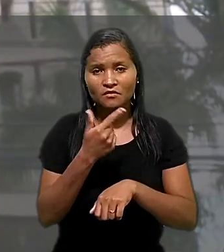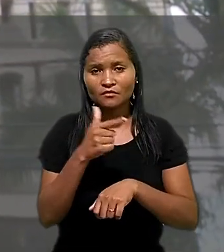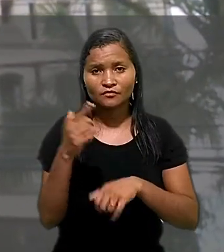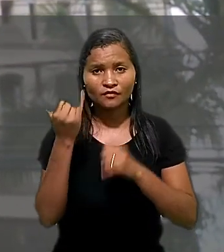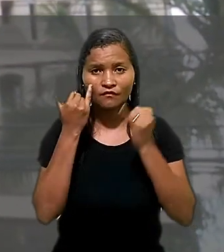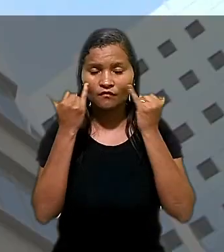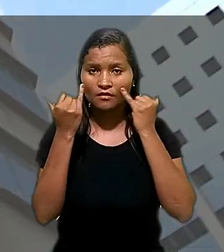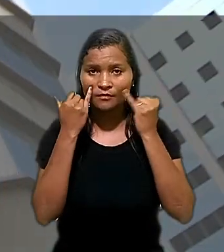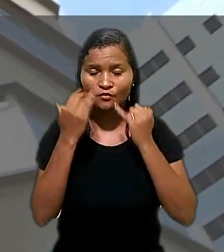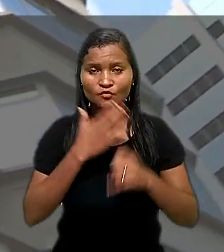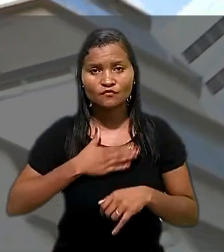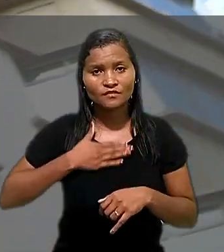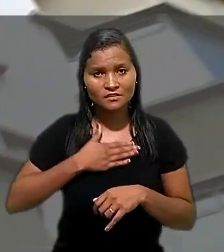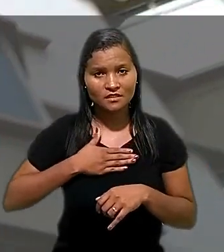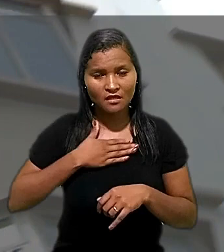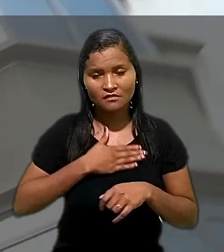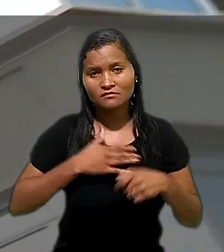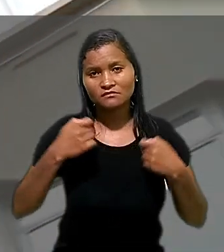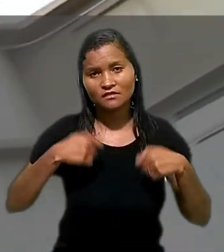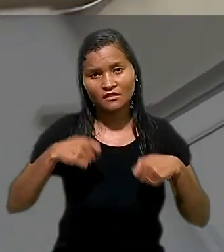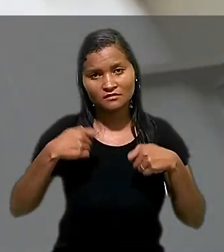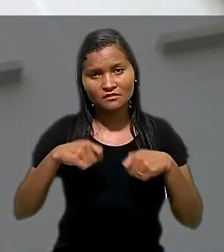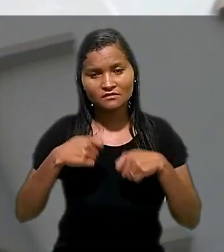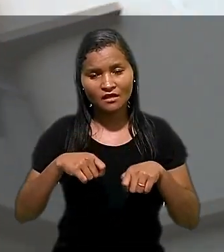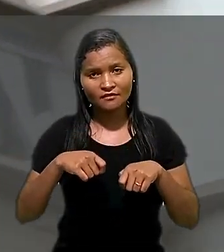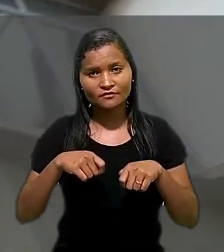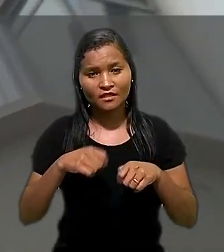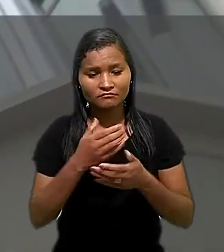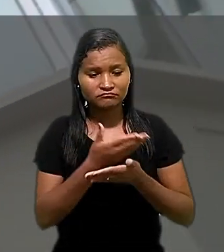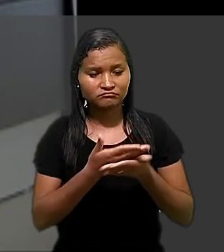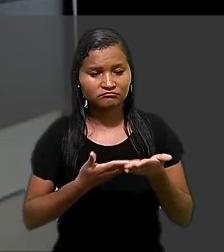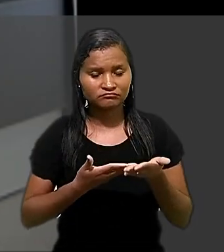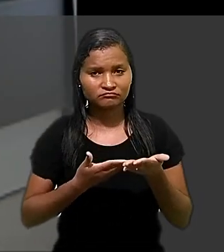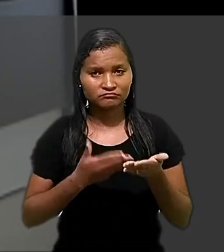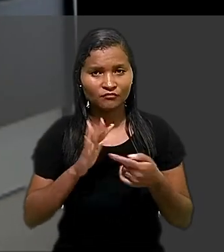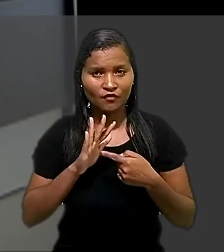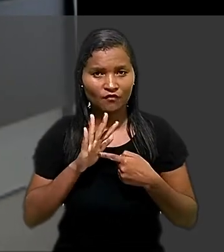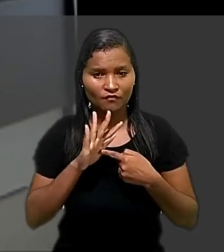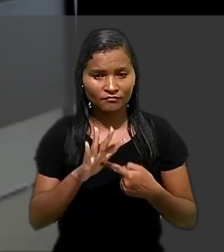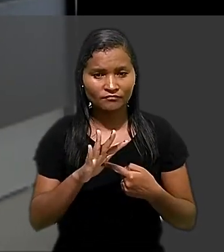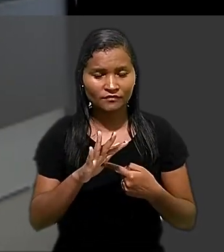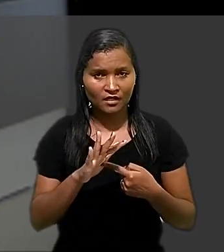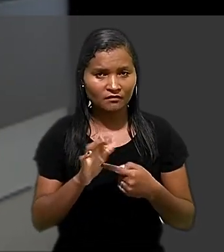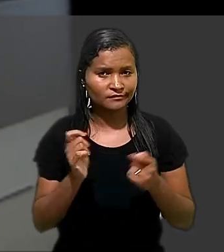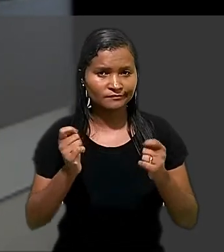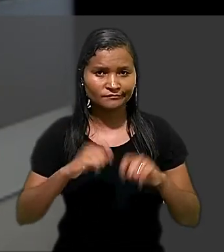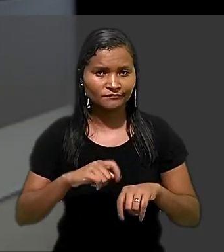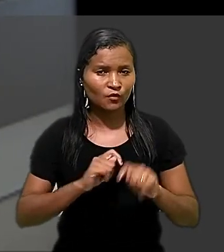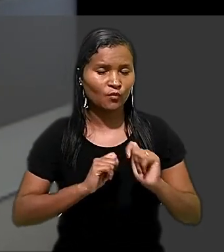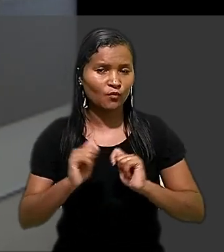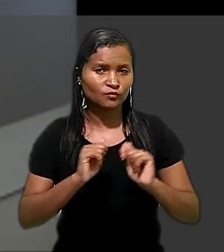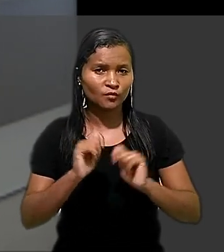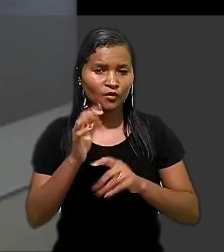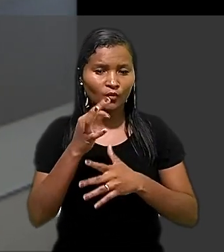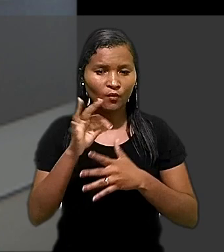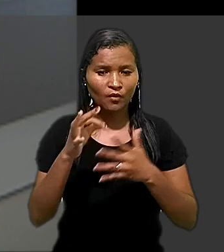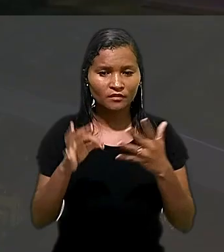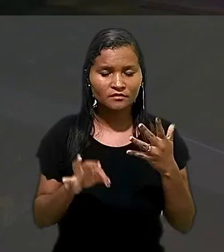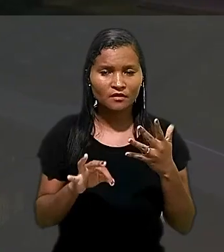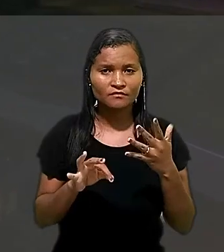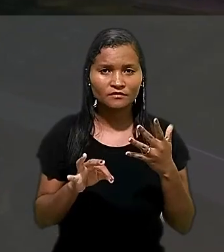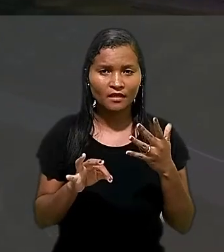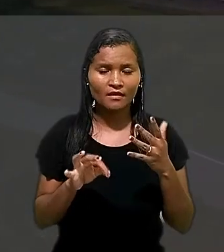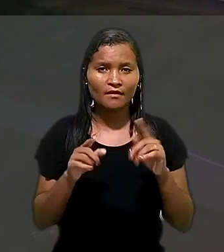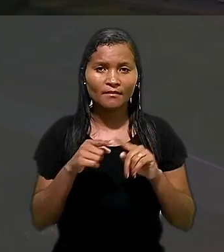tinham informações suficientes e necessárias e o demonstrativo oferecido não permitia o controle de correções.